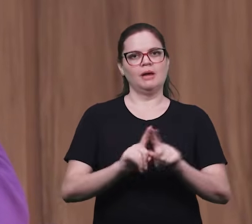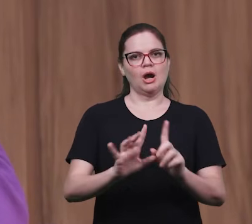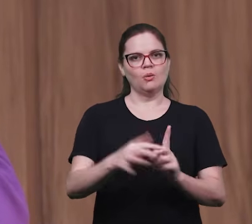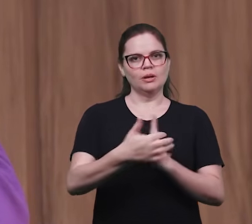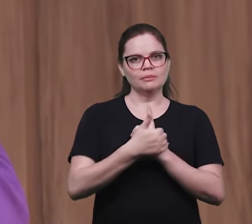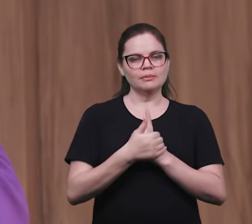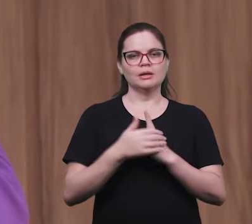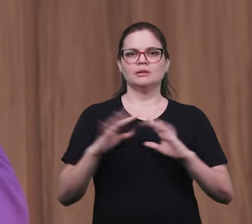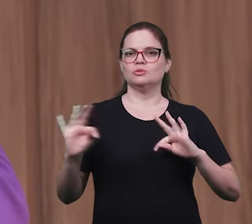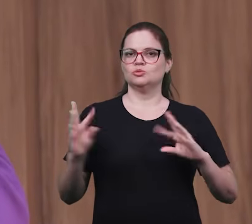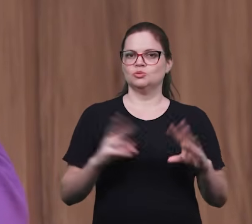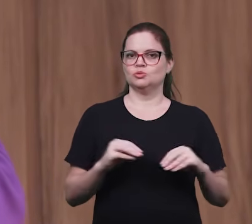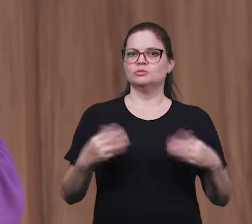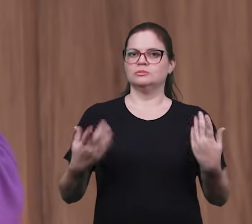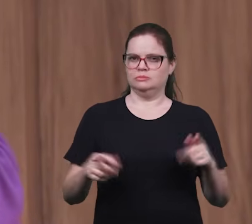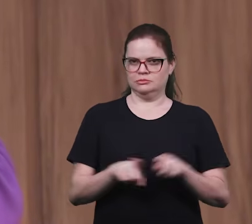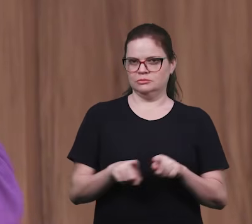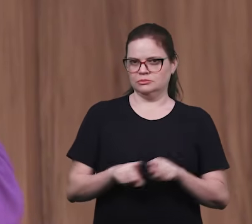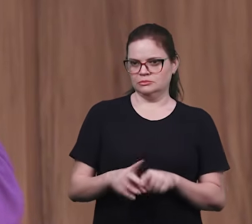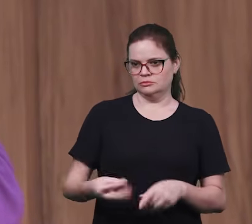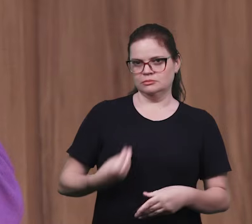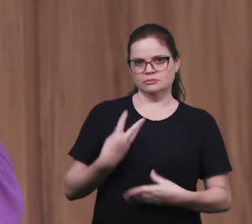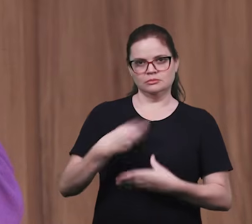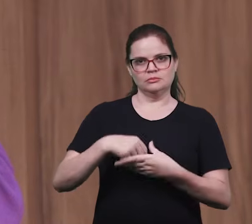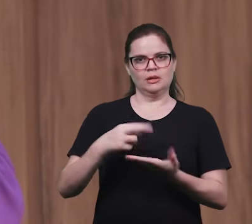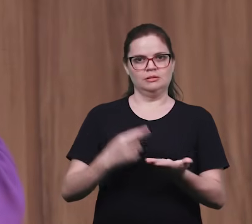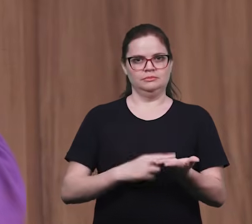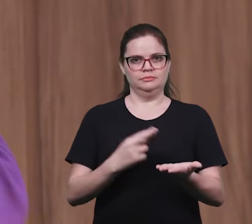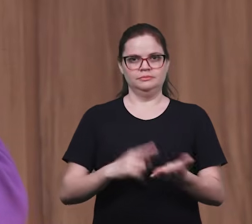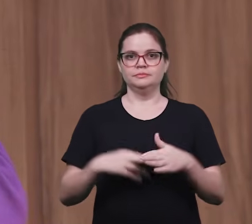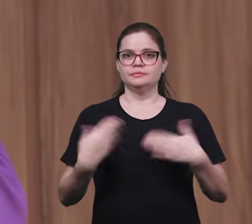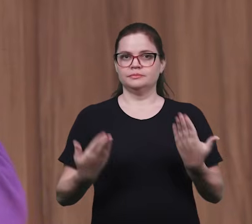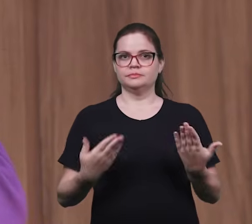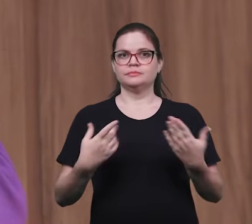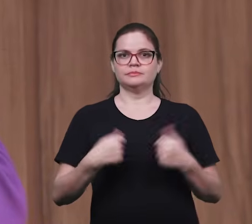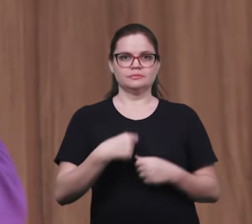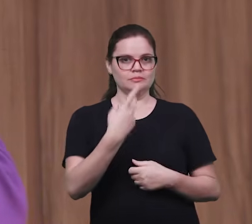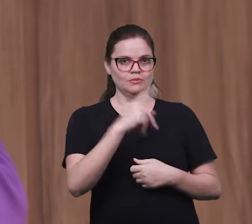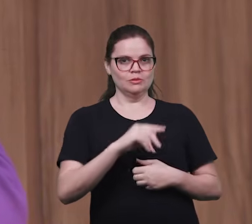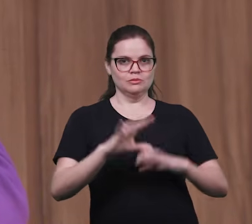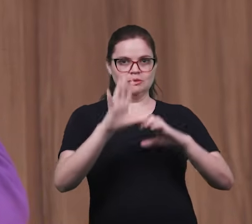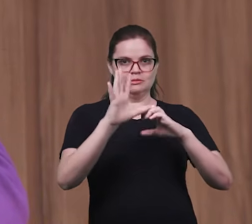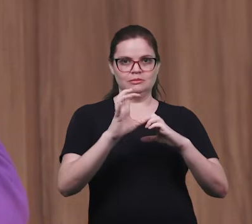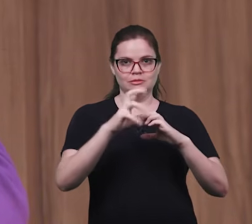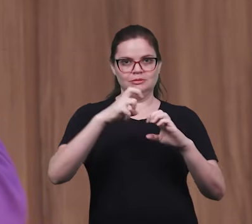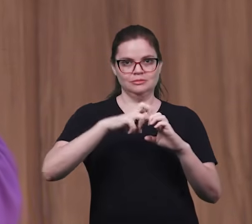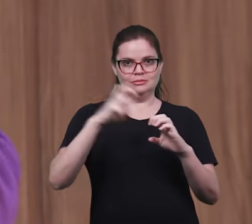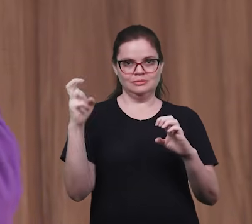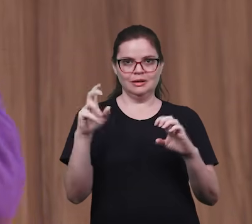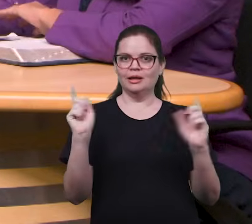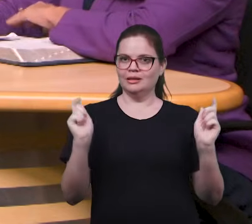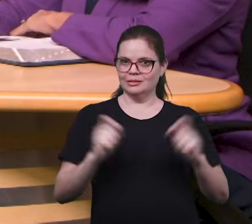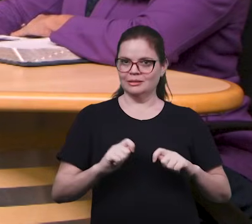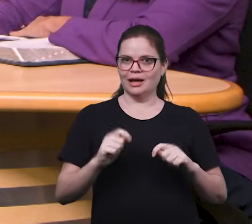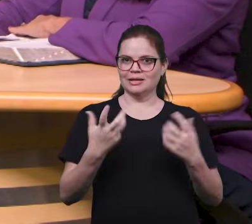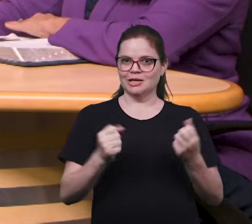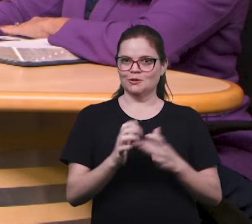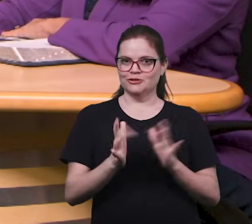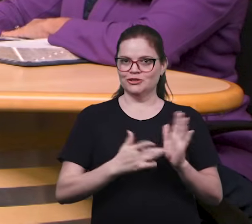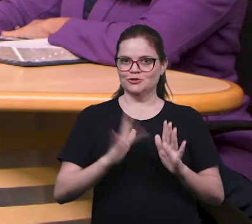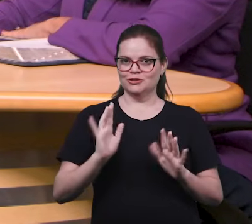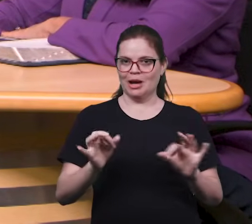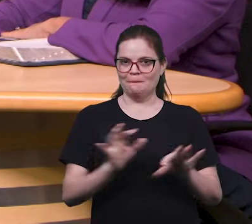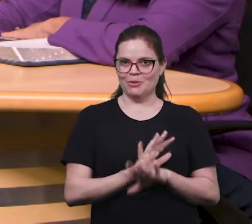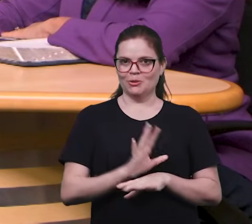está presente nas revistinhas. Então o seu site está bem convertido, né? Totalmente. O seu está muito moldado, é isso? Totalmente. Ele